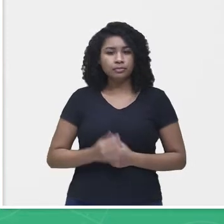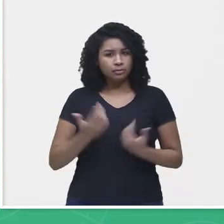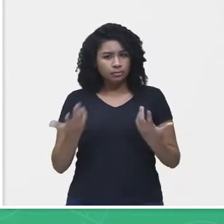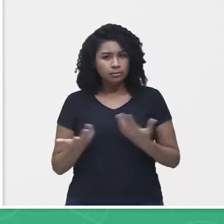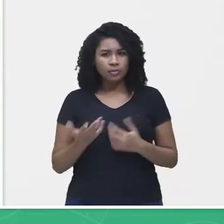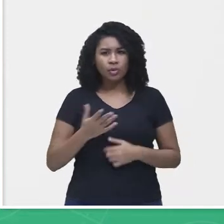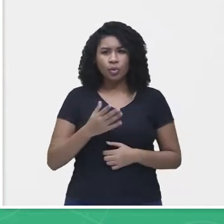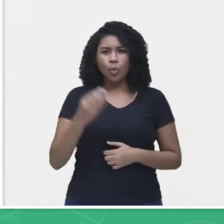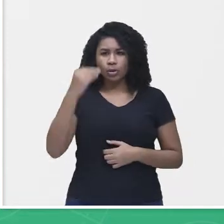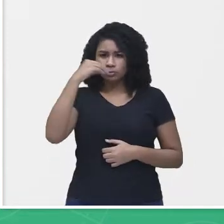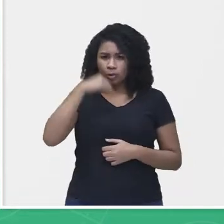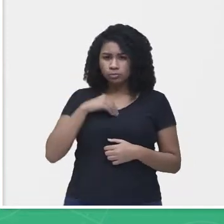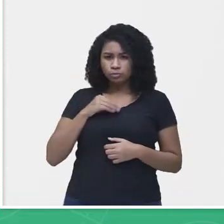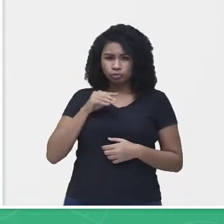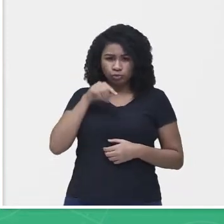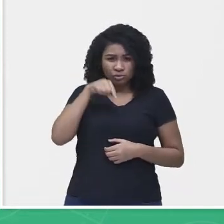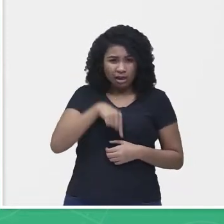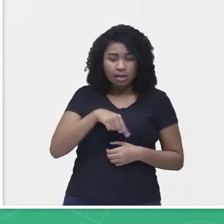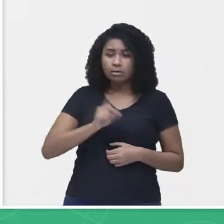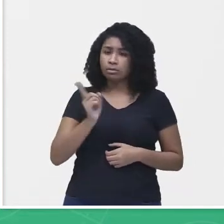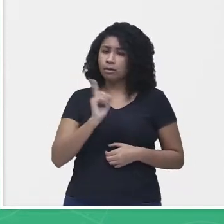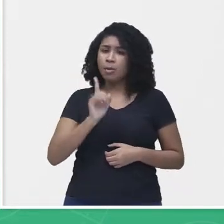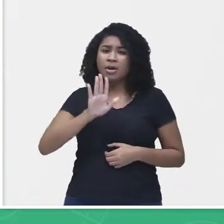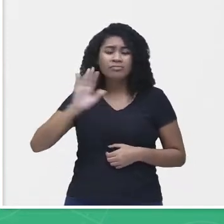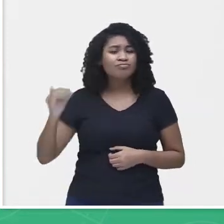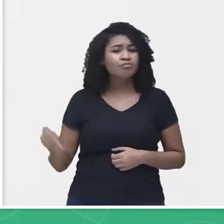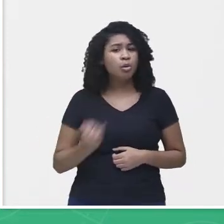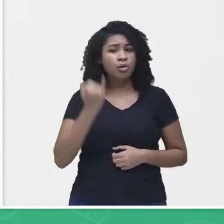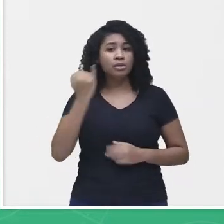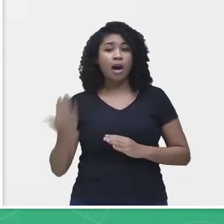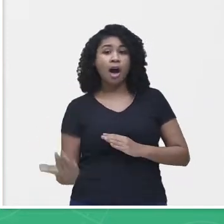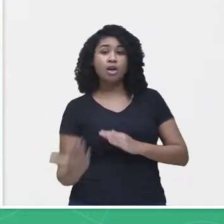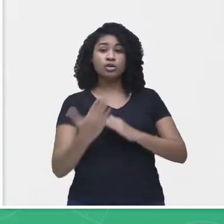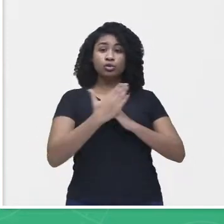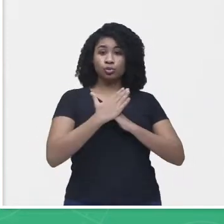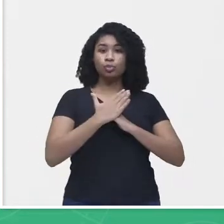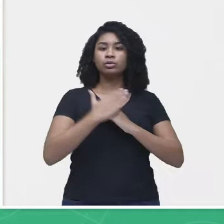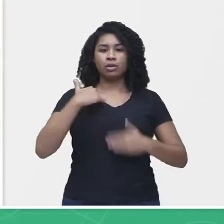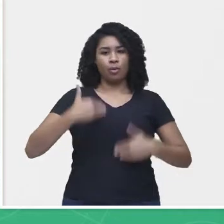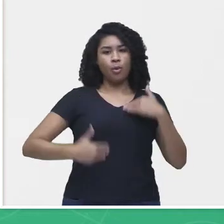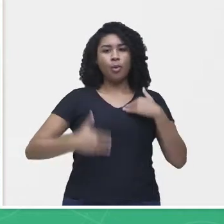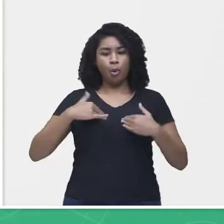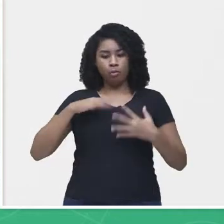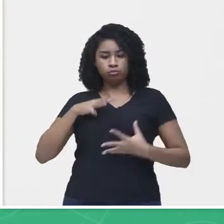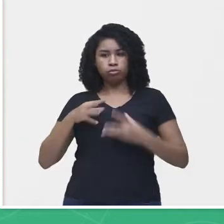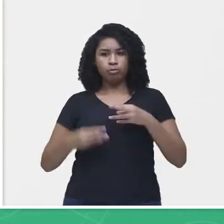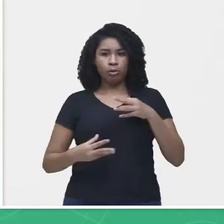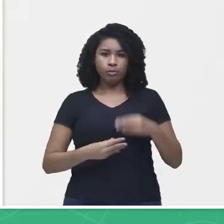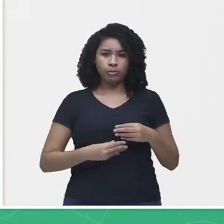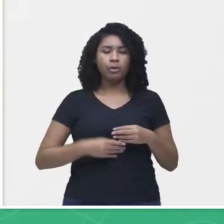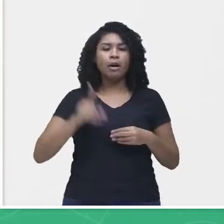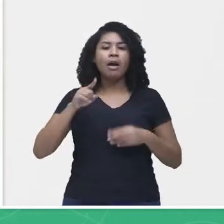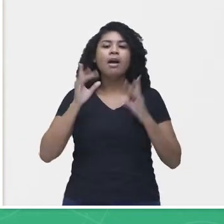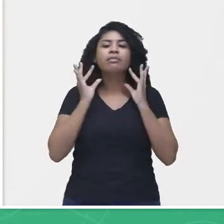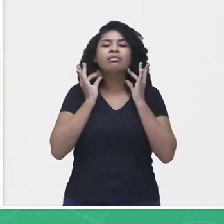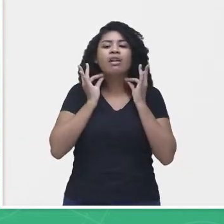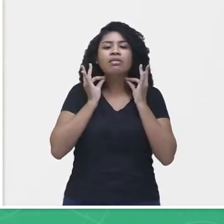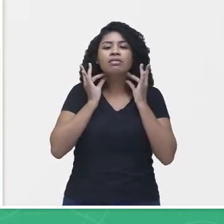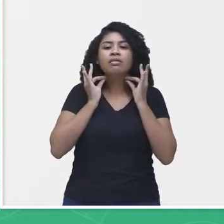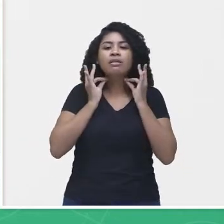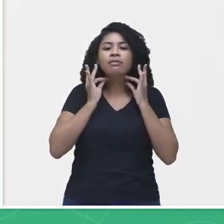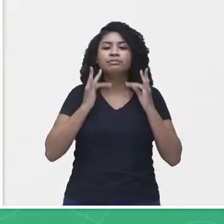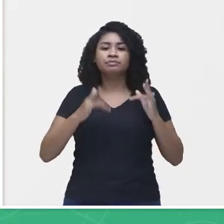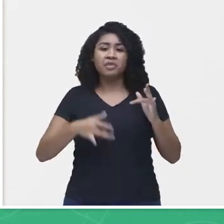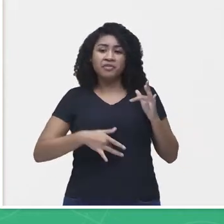eles são fundamentais na nossa digestão, que é o caso das glândulas salivares, do fígado e do